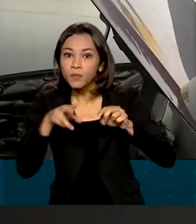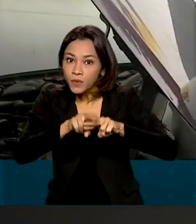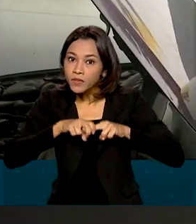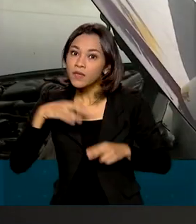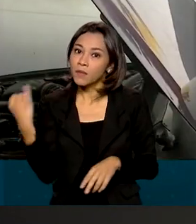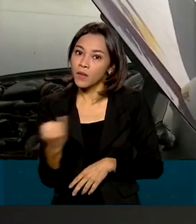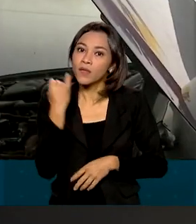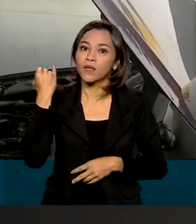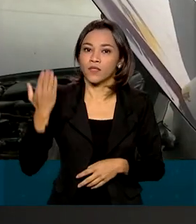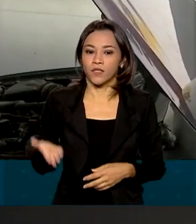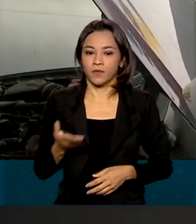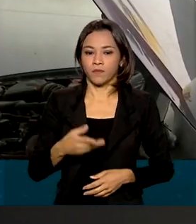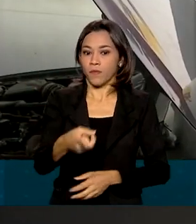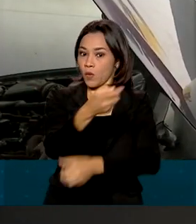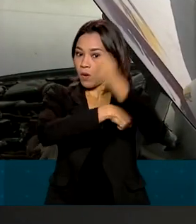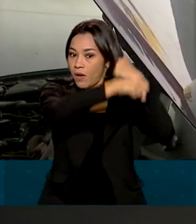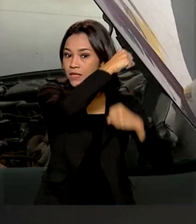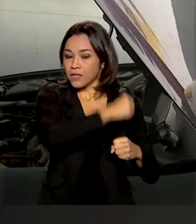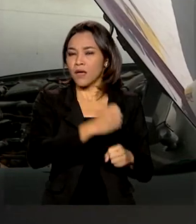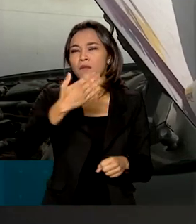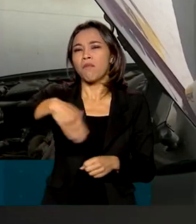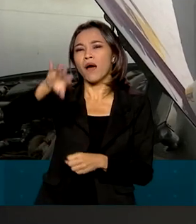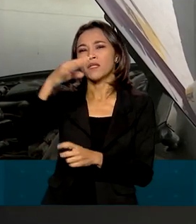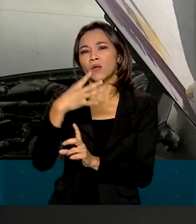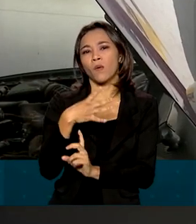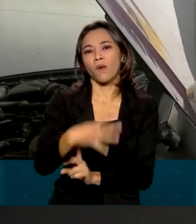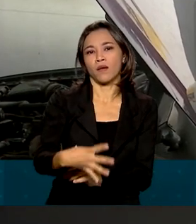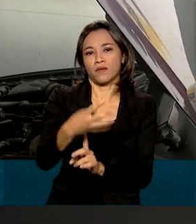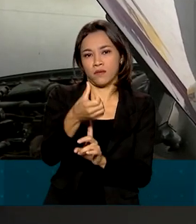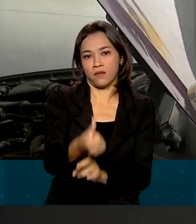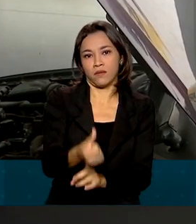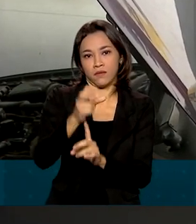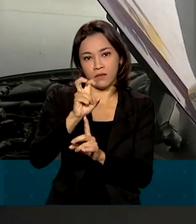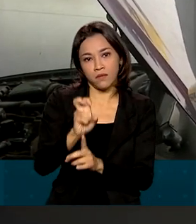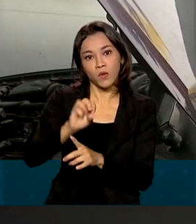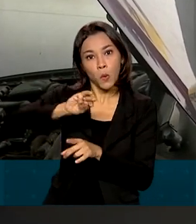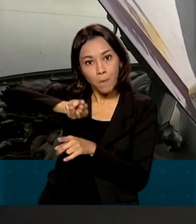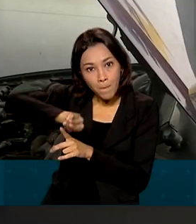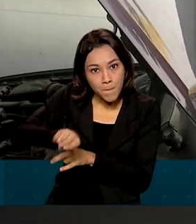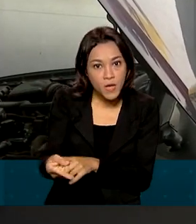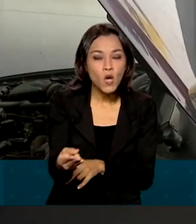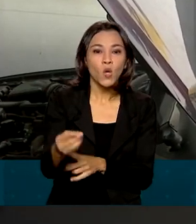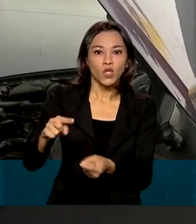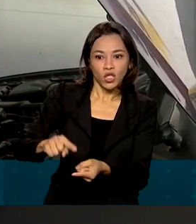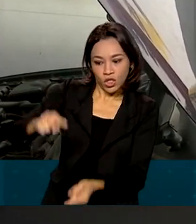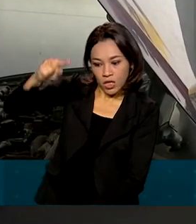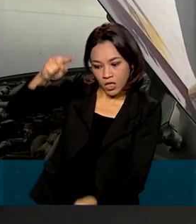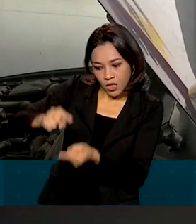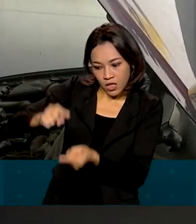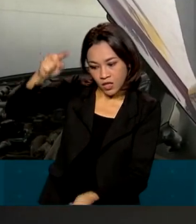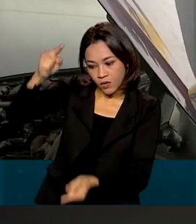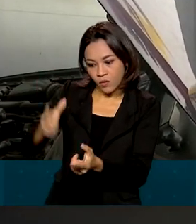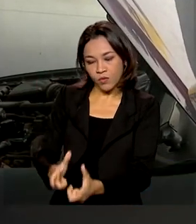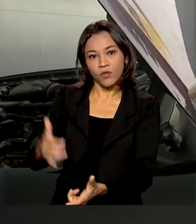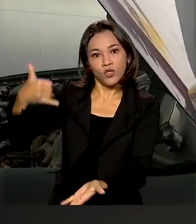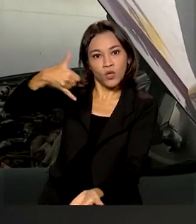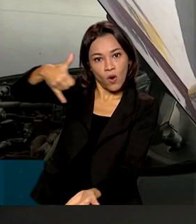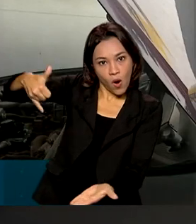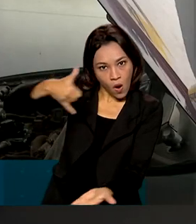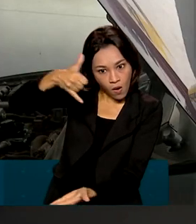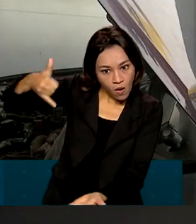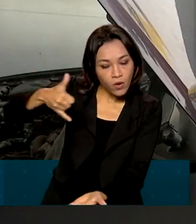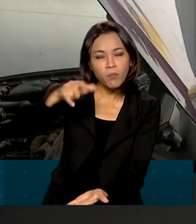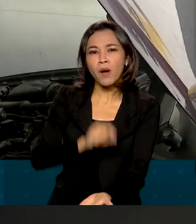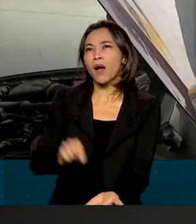No ano passado, foram coletados mais de 465 milhões de litros de óleo usado ou contaminado em